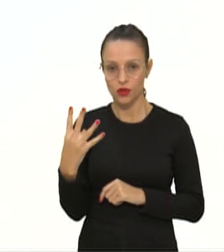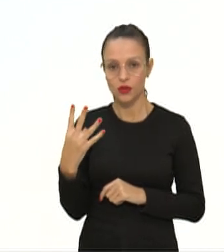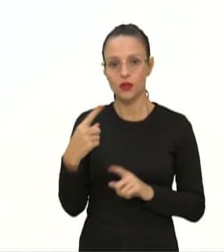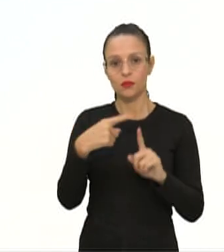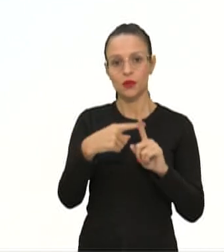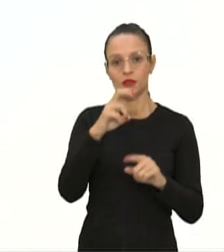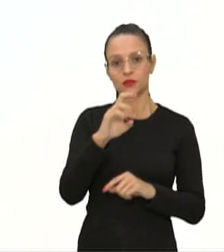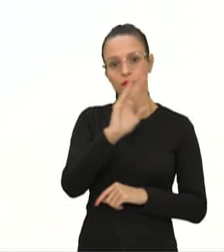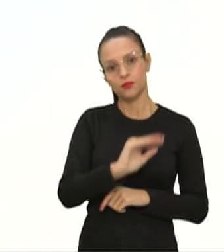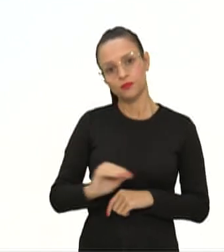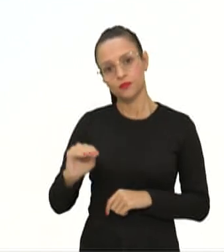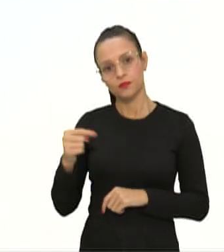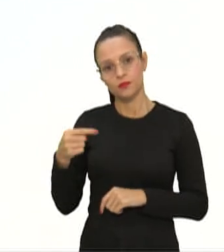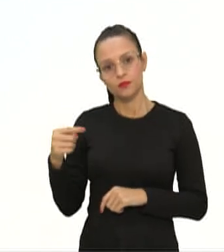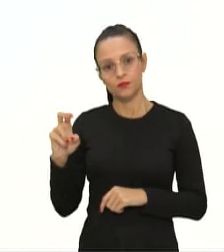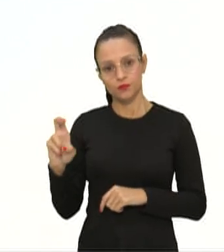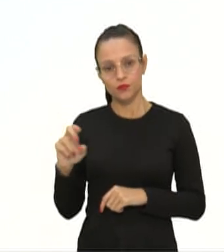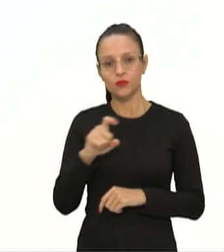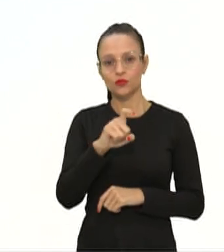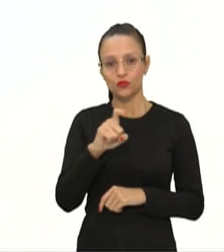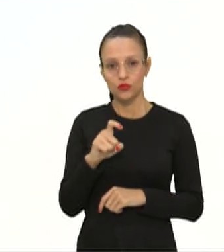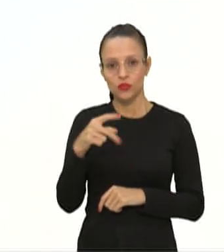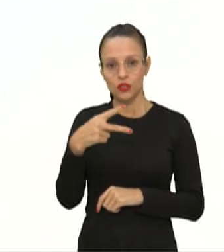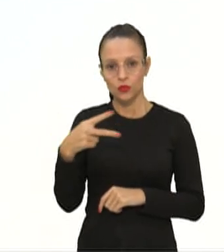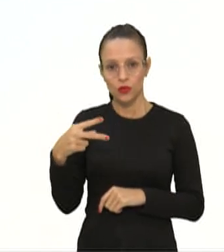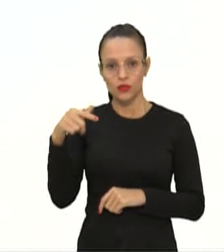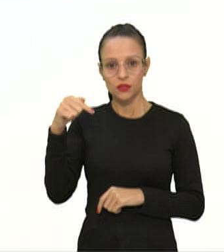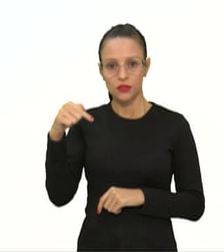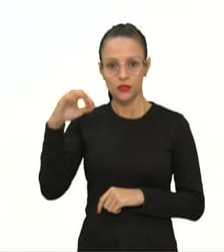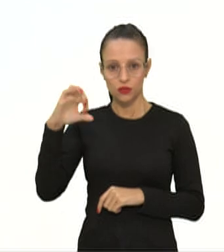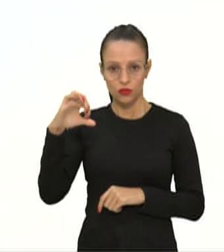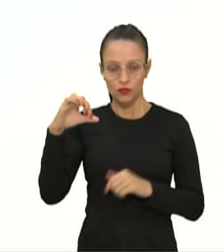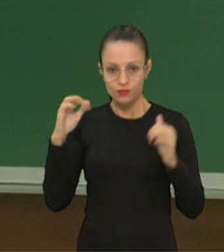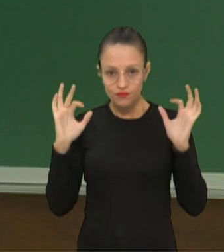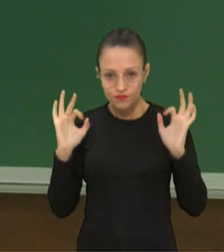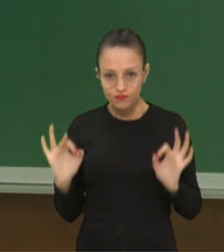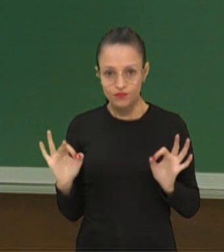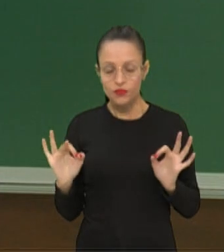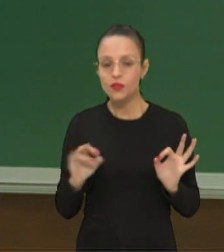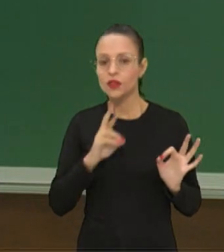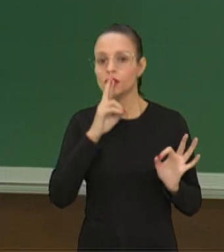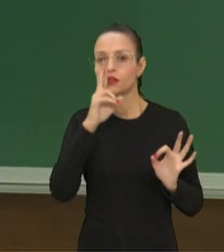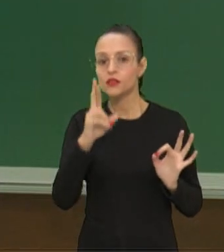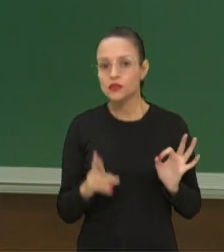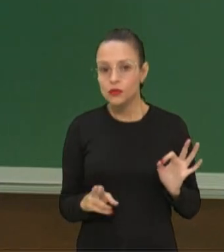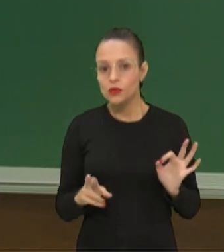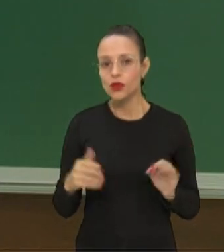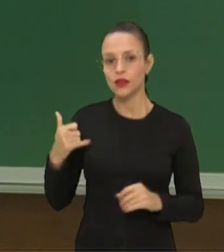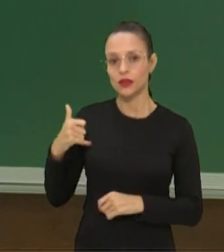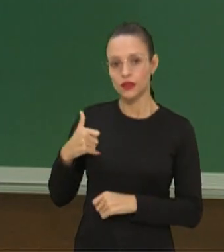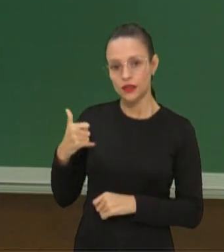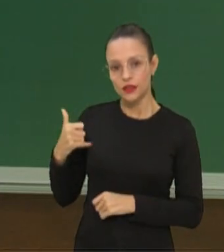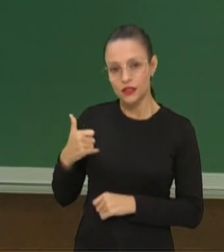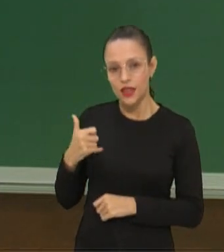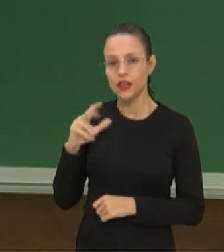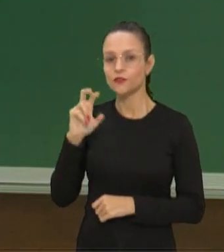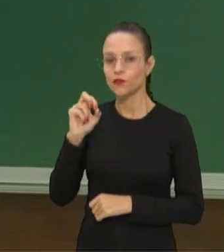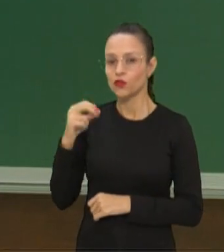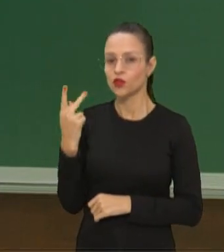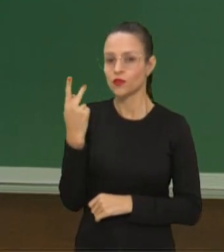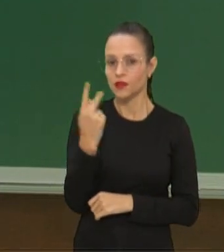para lá, menos 5, x igual a 79, certo? Qual é a resposta do problema? A idade do avô de Aninha